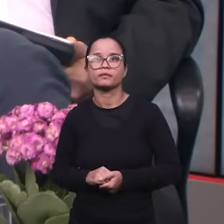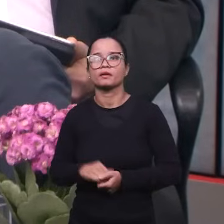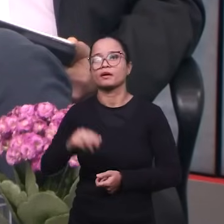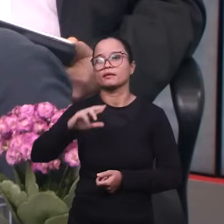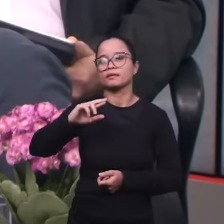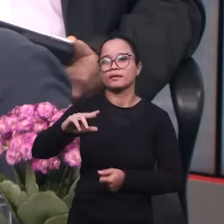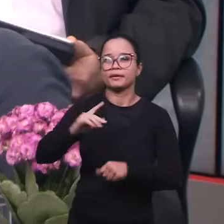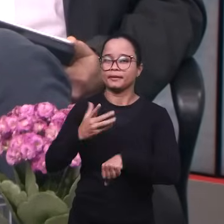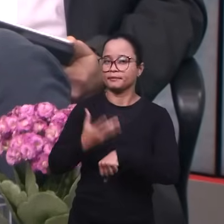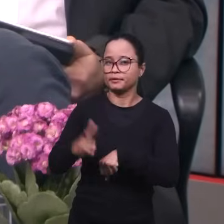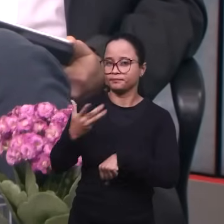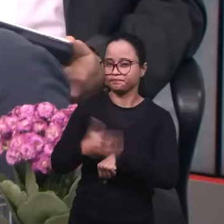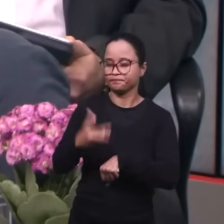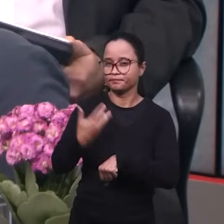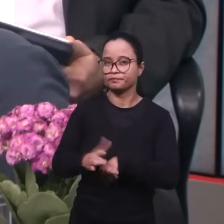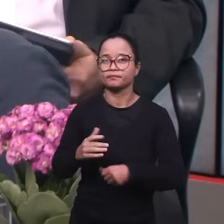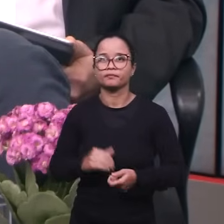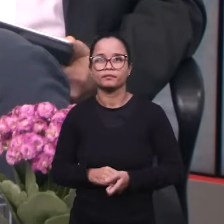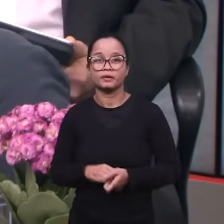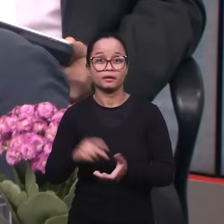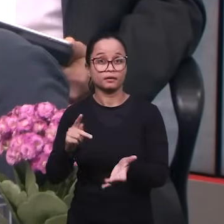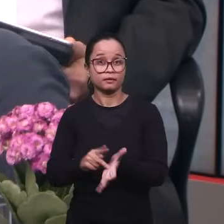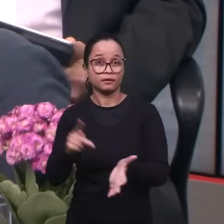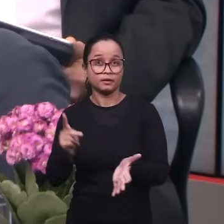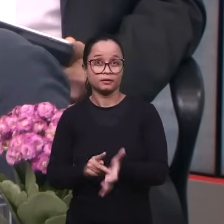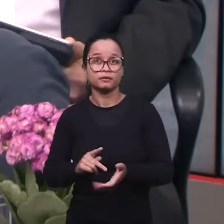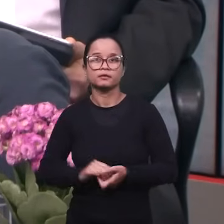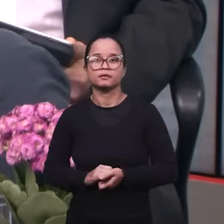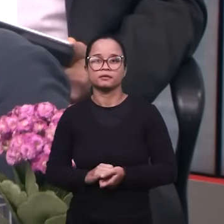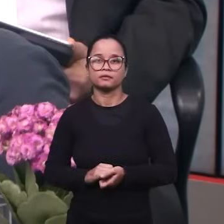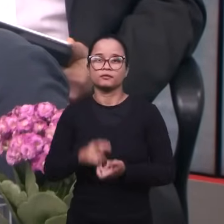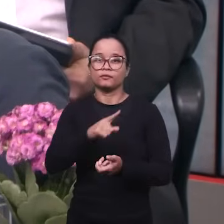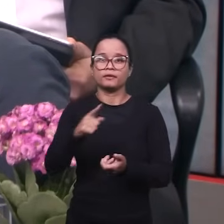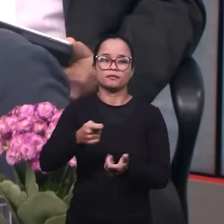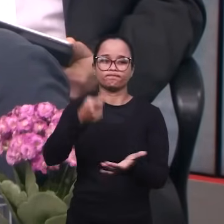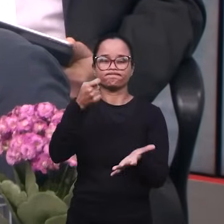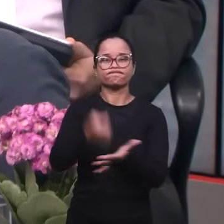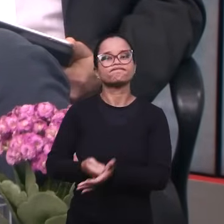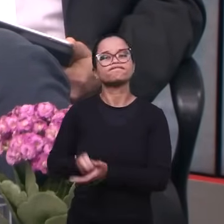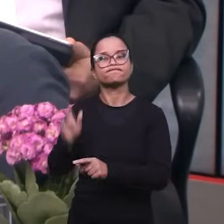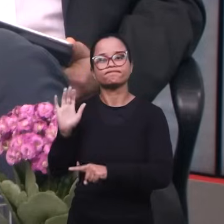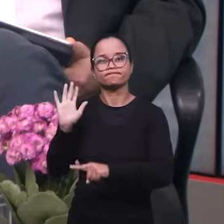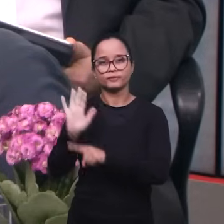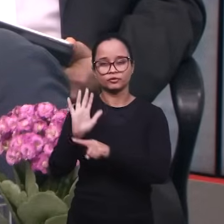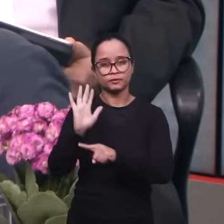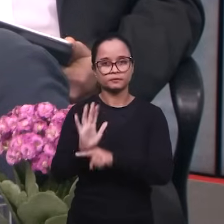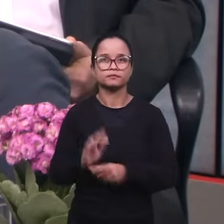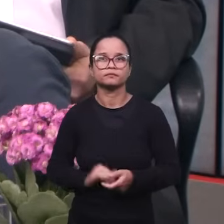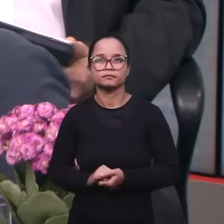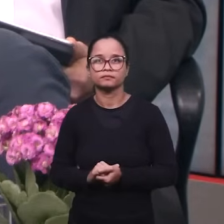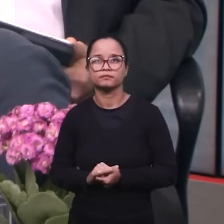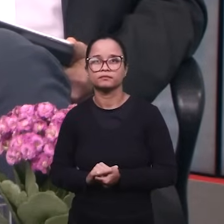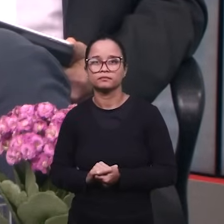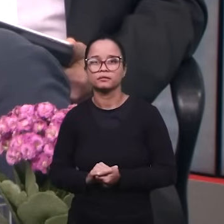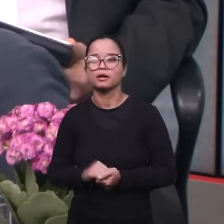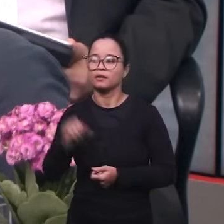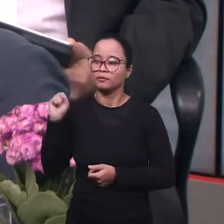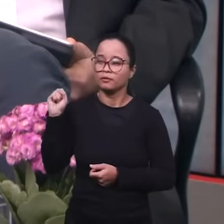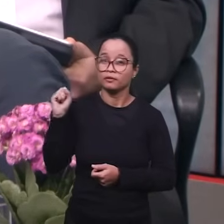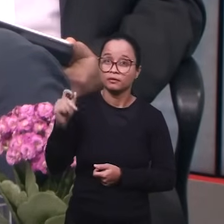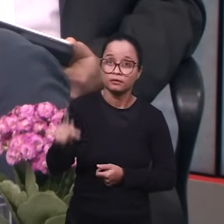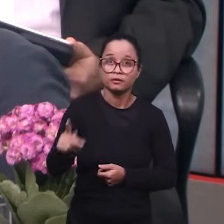não é isso, a prática não é essa. Você, na verdade, quando você contribui, você está ajudando a pagar